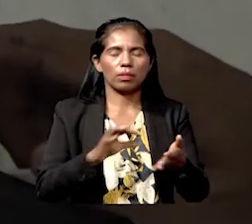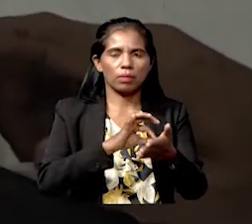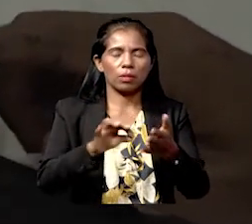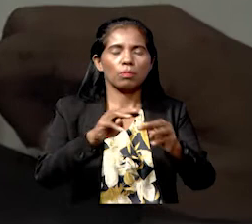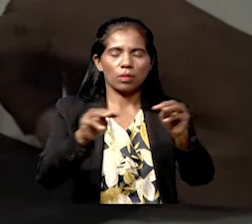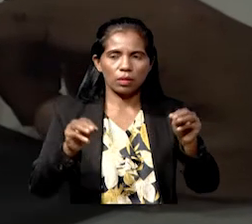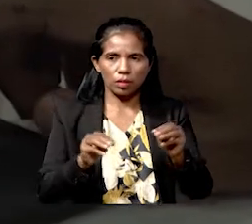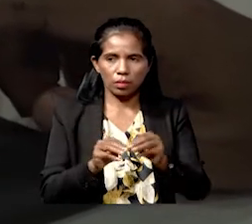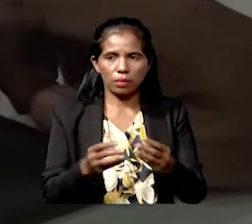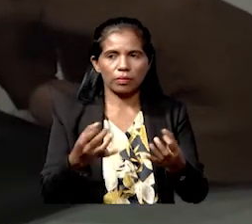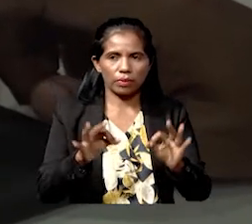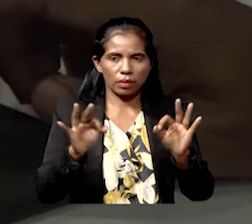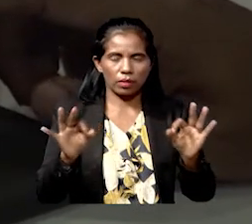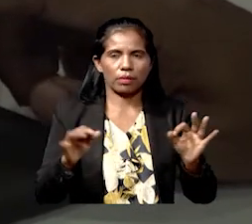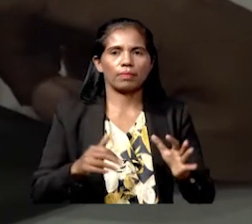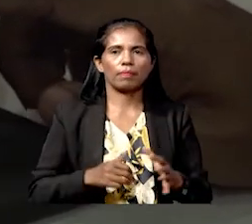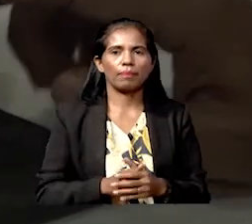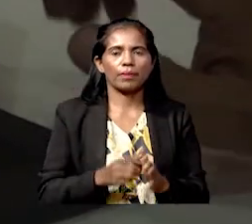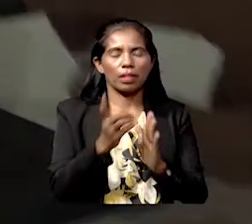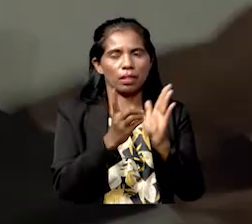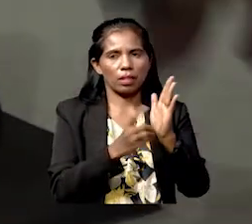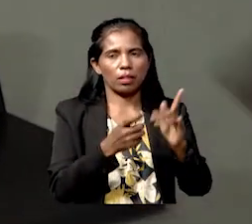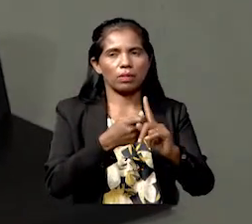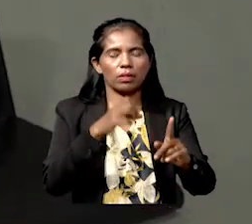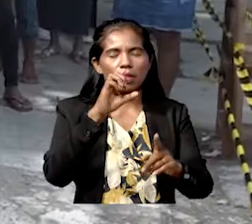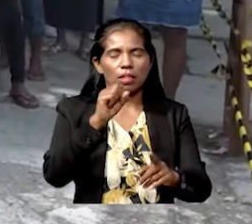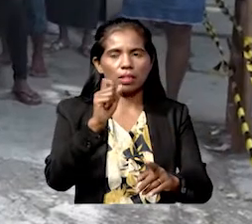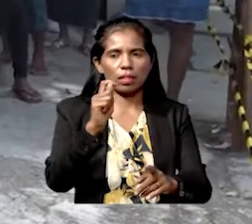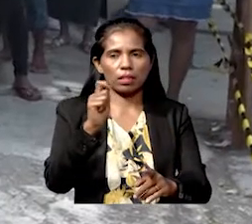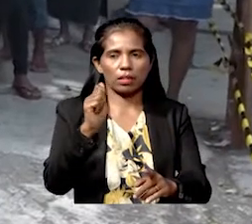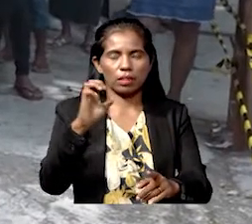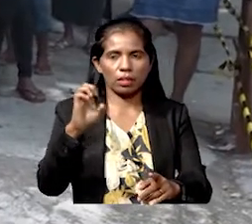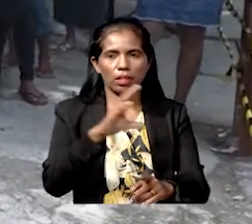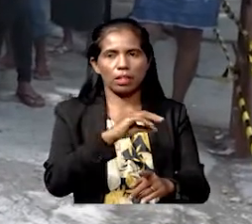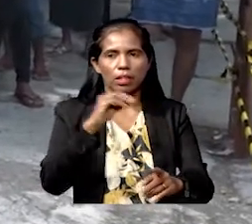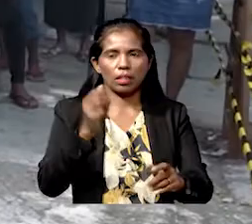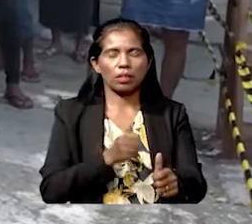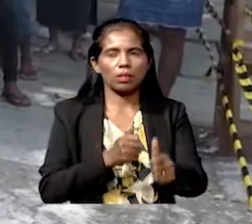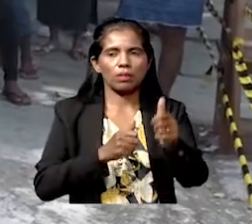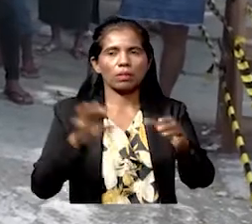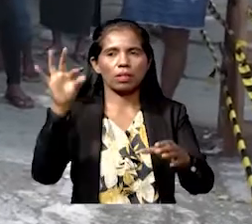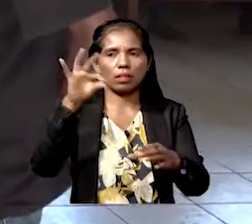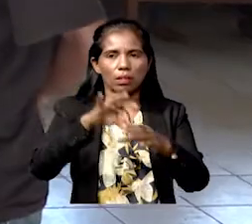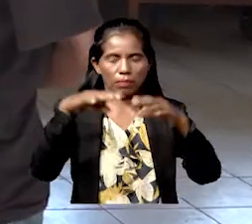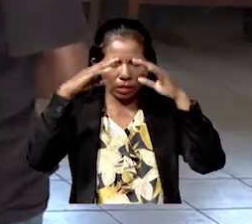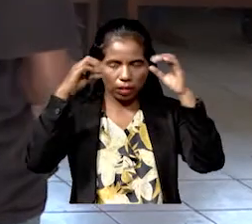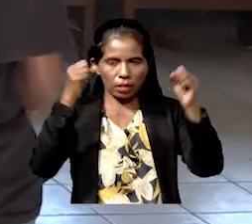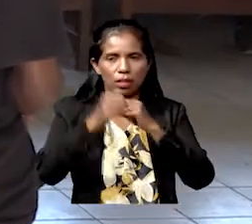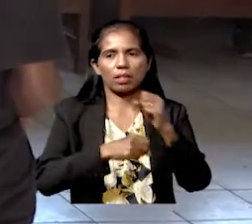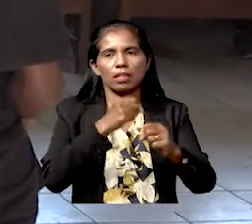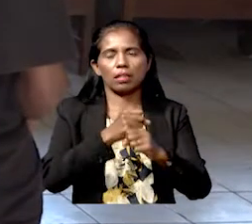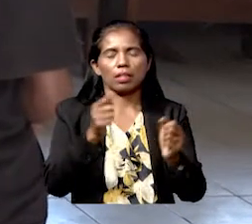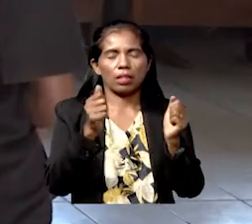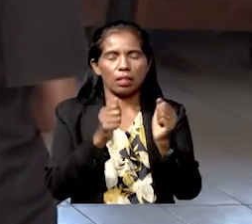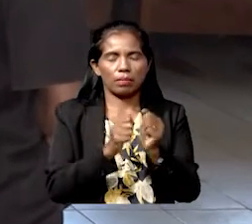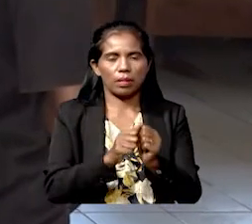mos, maioria mal conclui. Dar sus está eleitor Sira nebe elegível, rode tuir eleição presidencial tinané, hamutu krim atus